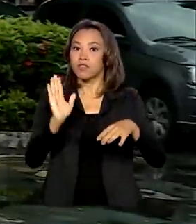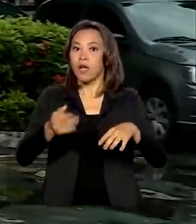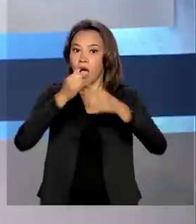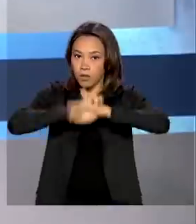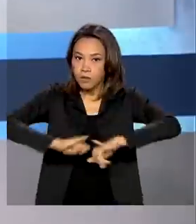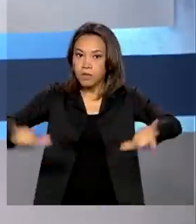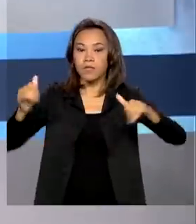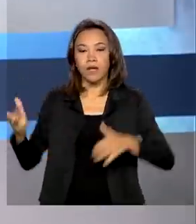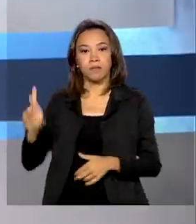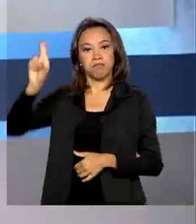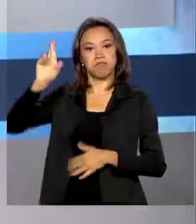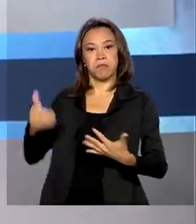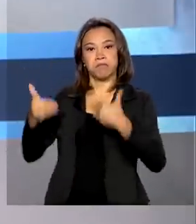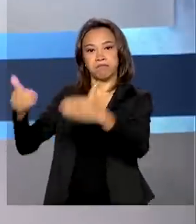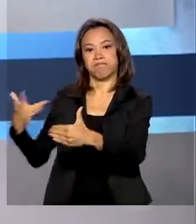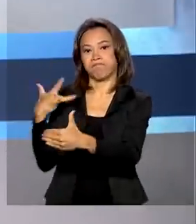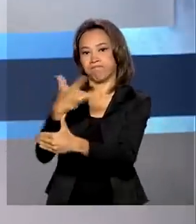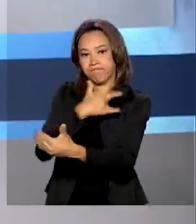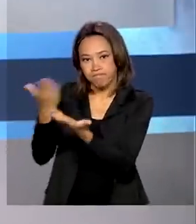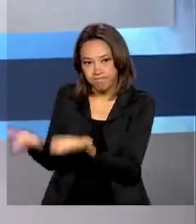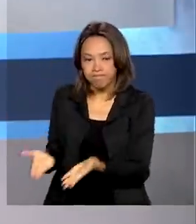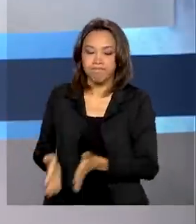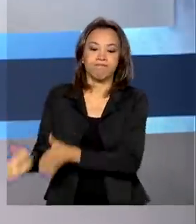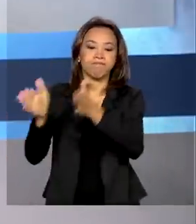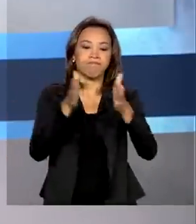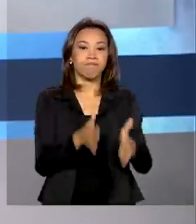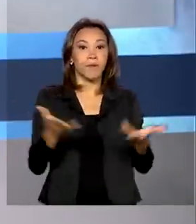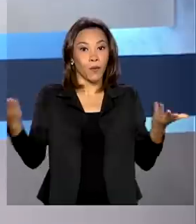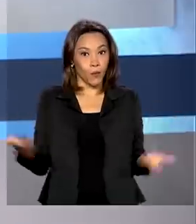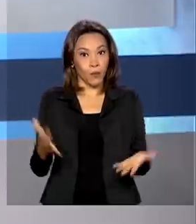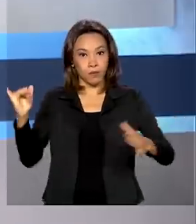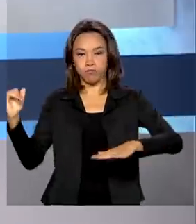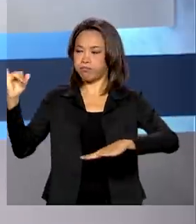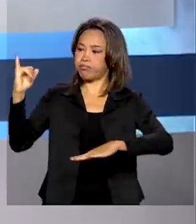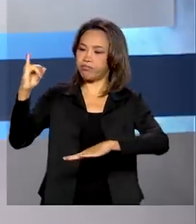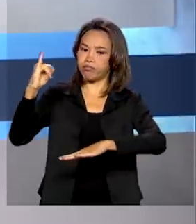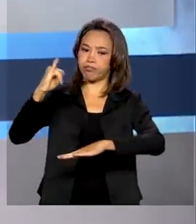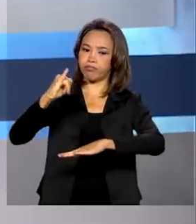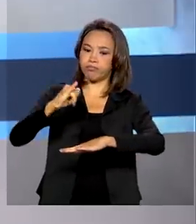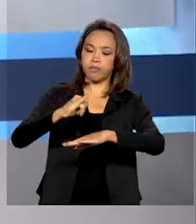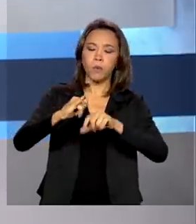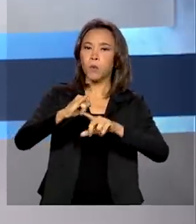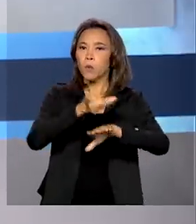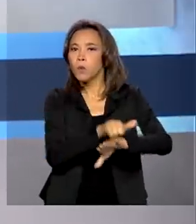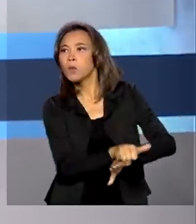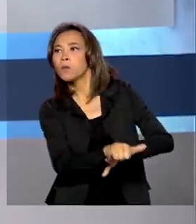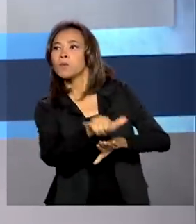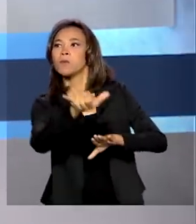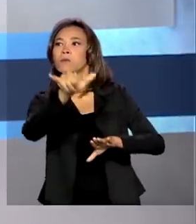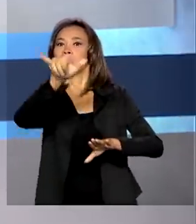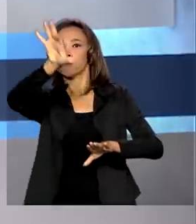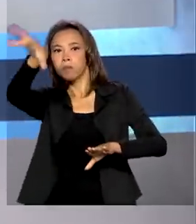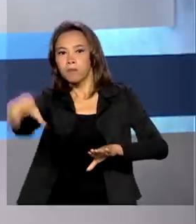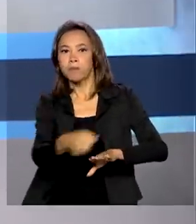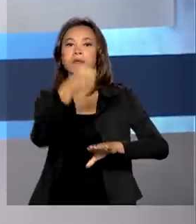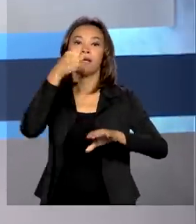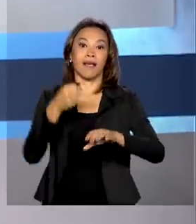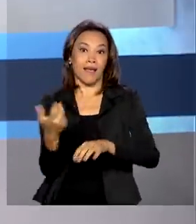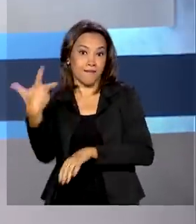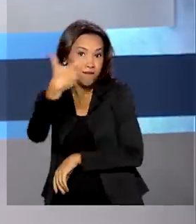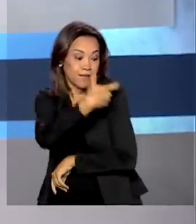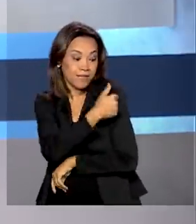Ministério da Saúde e ainda hoje um avião cargueiro de cola para buscar doses da vacina contra covid-19